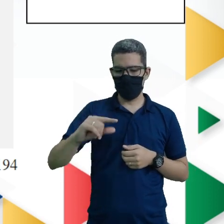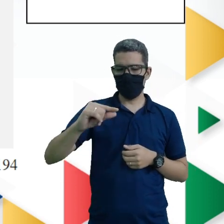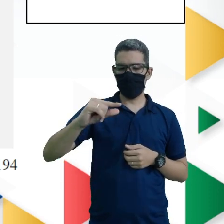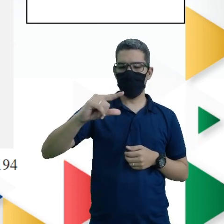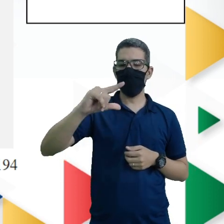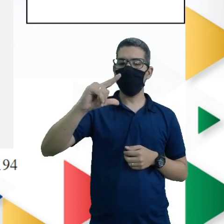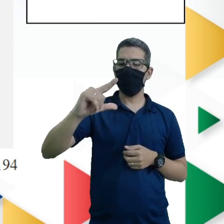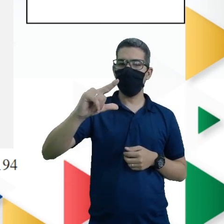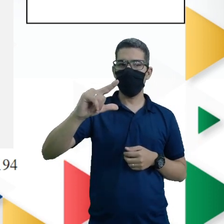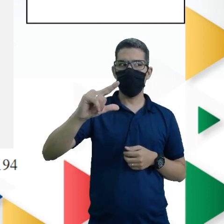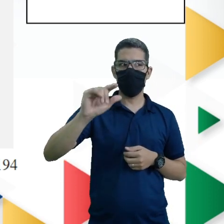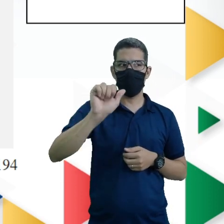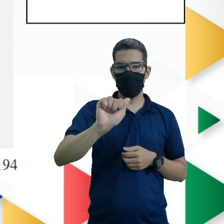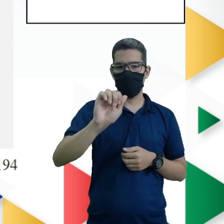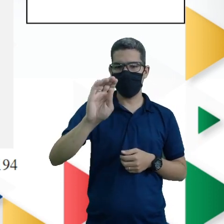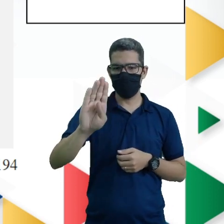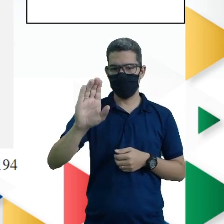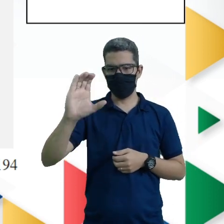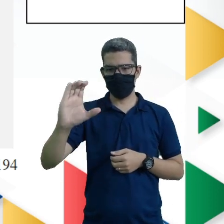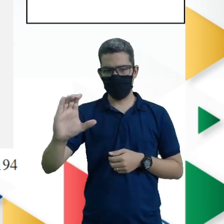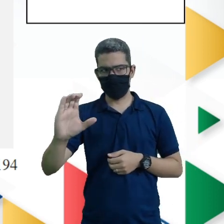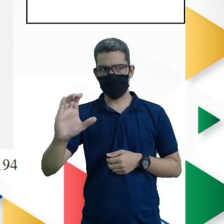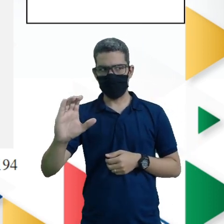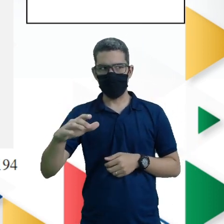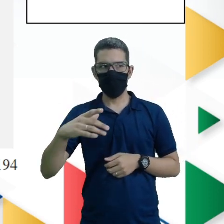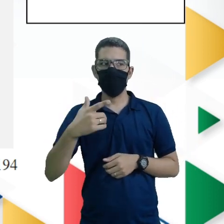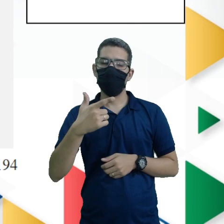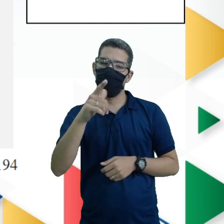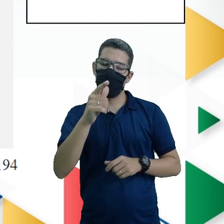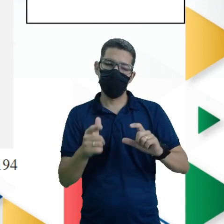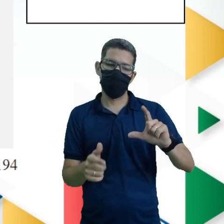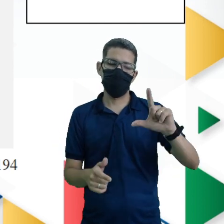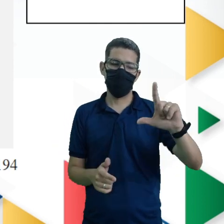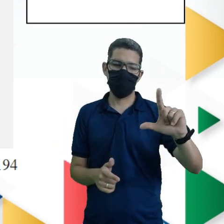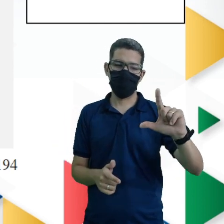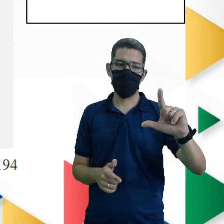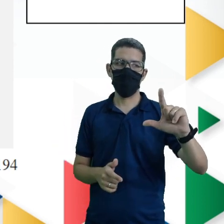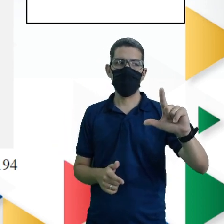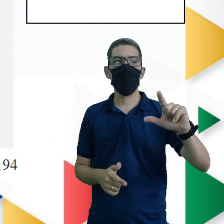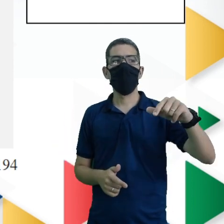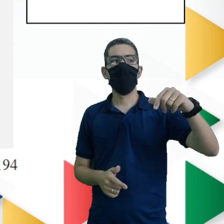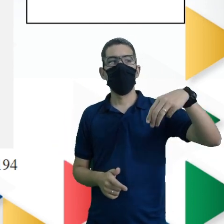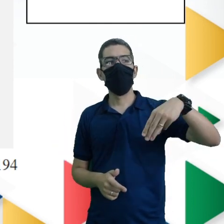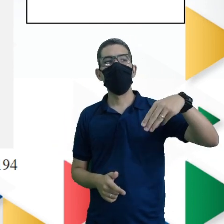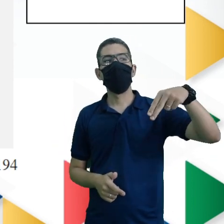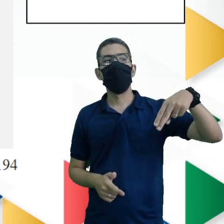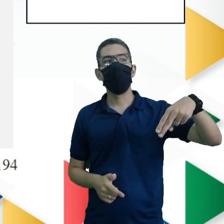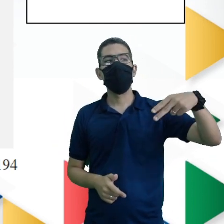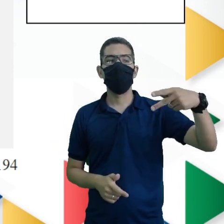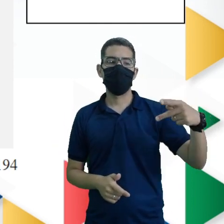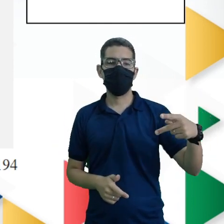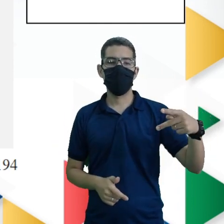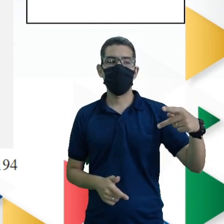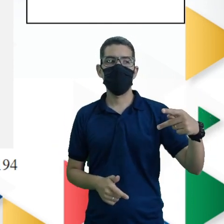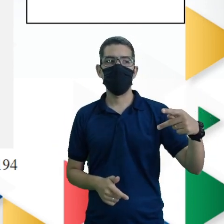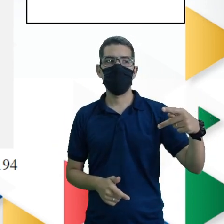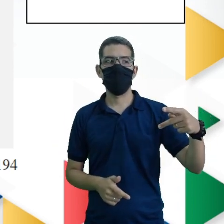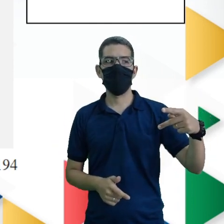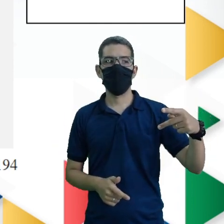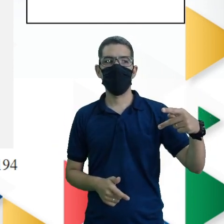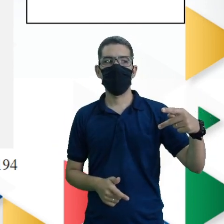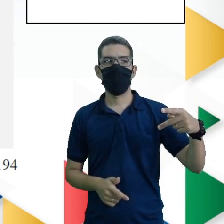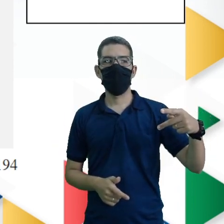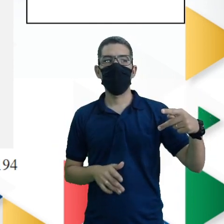o ângulo MNP. É claro que olhando aí, ó, um tem semirreta maior que o outro, mas na verdade